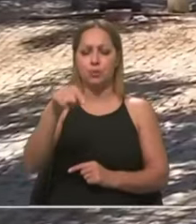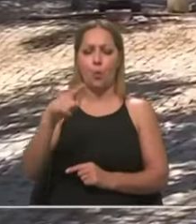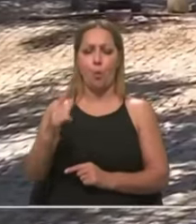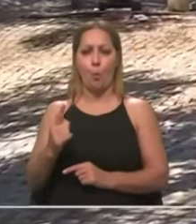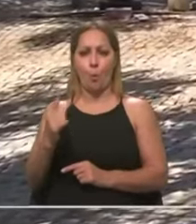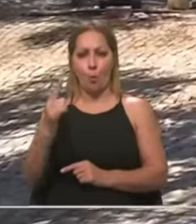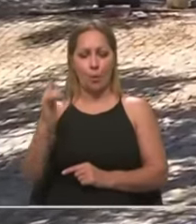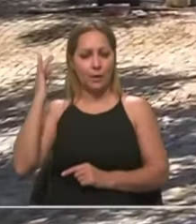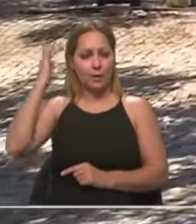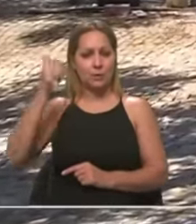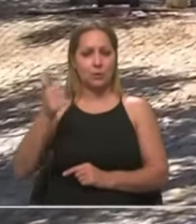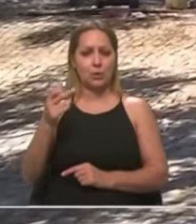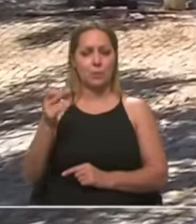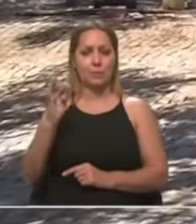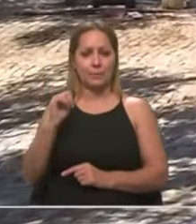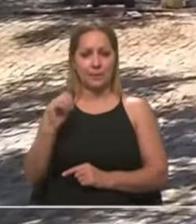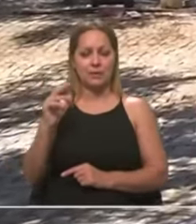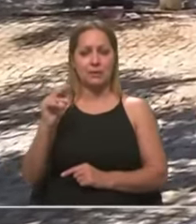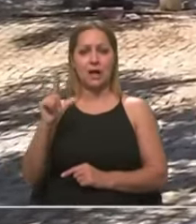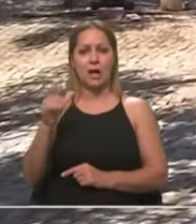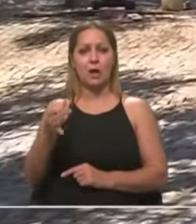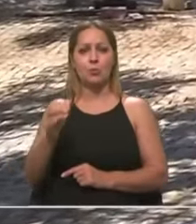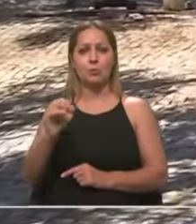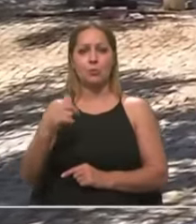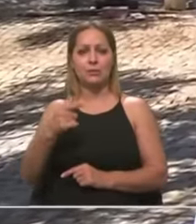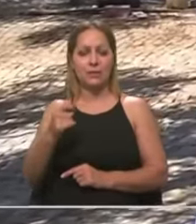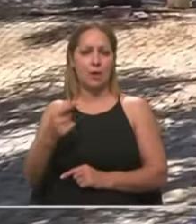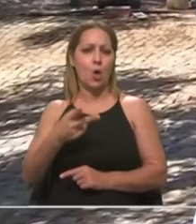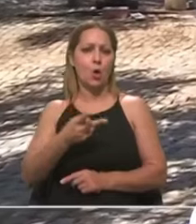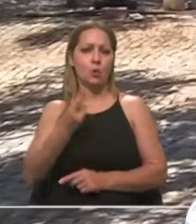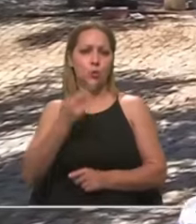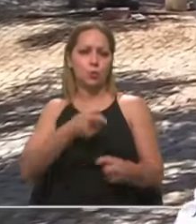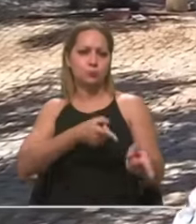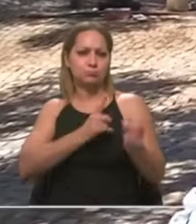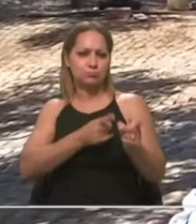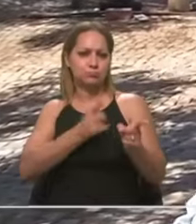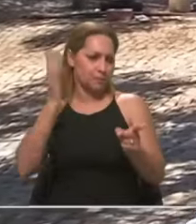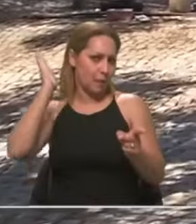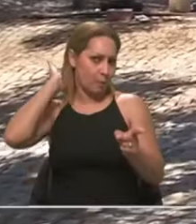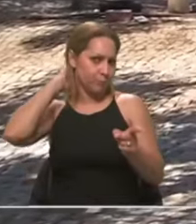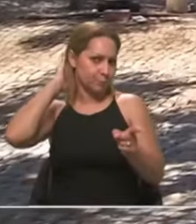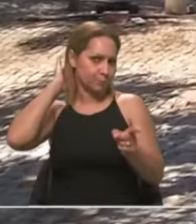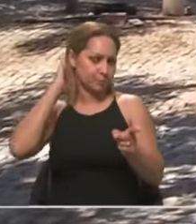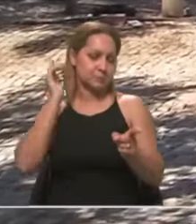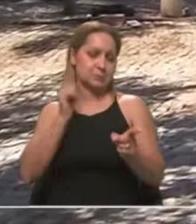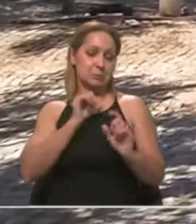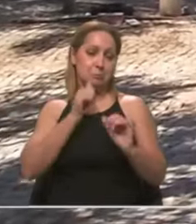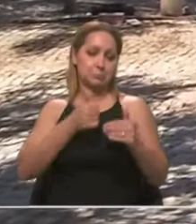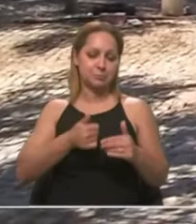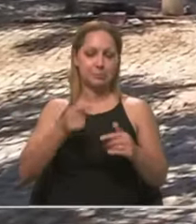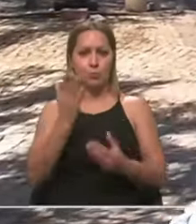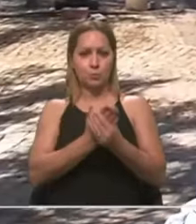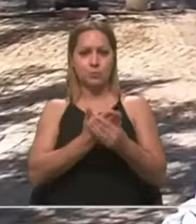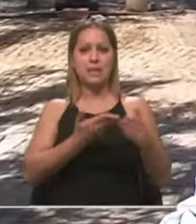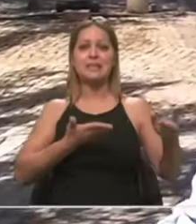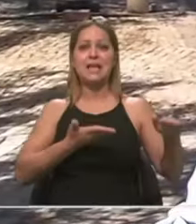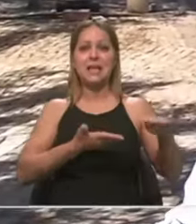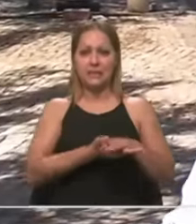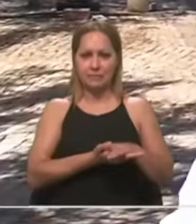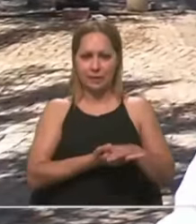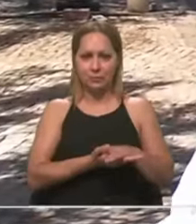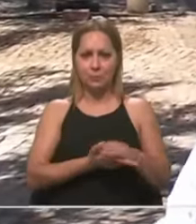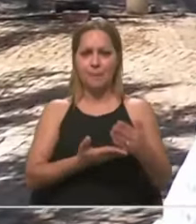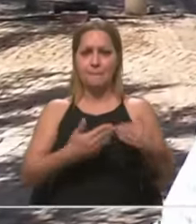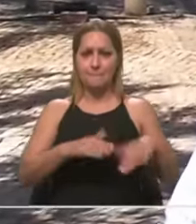Brás de Alportel, acabou por lhe dar dois tiros na nuca e liquidou-o. Durante anos, as autoridades julgaram que este caso era o caso de um assalto. No entanto,